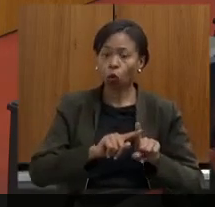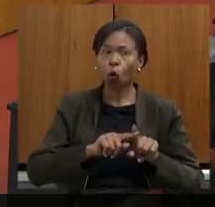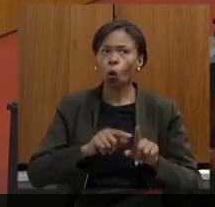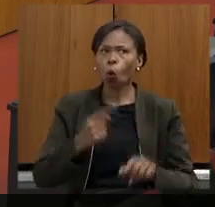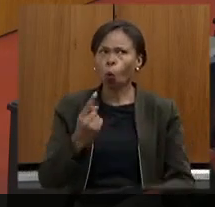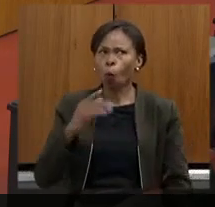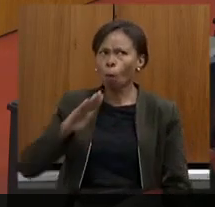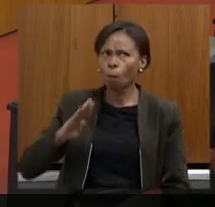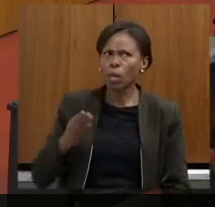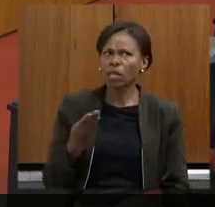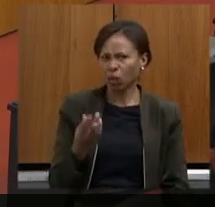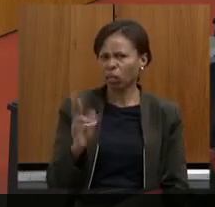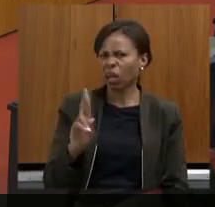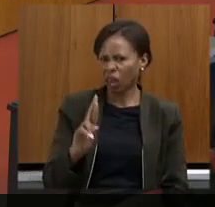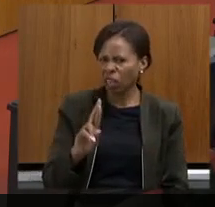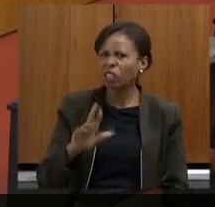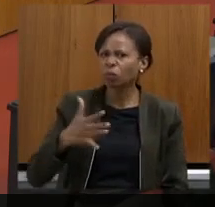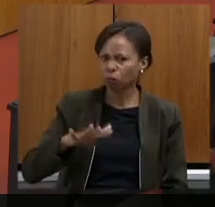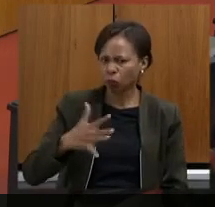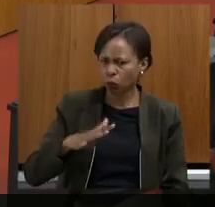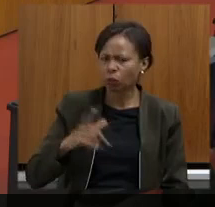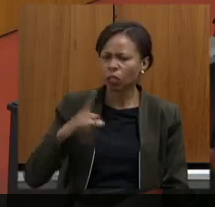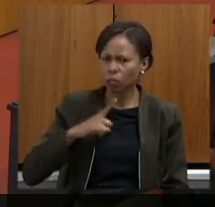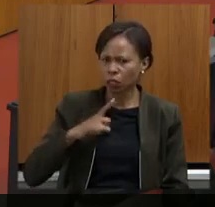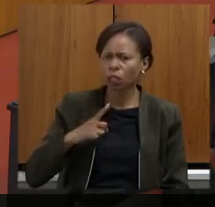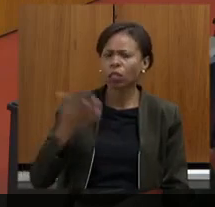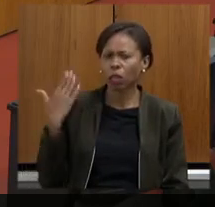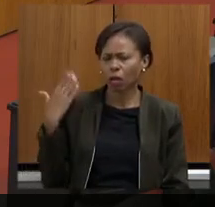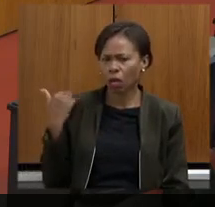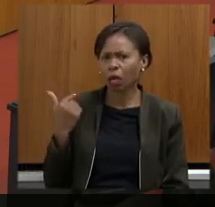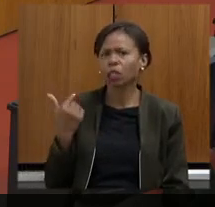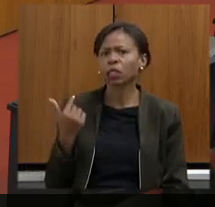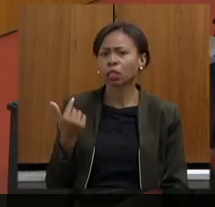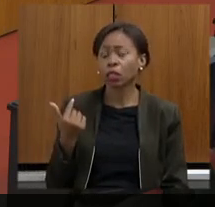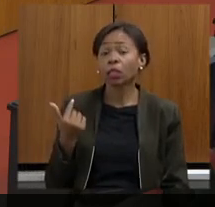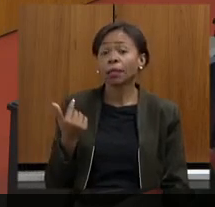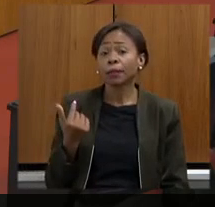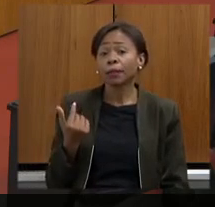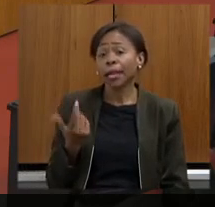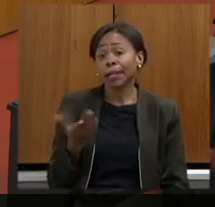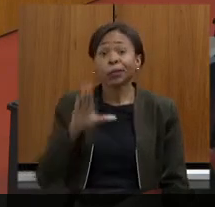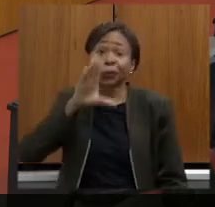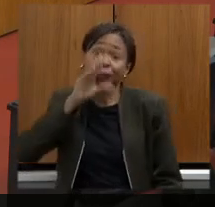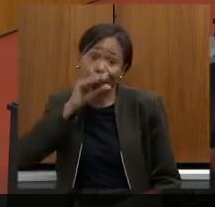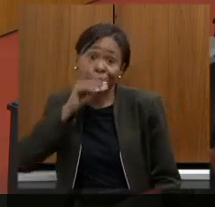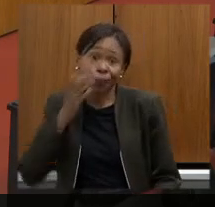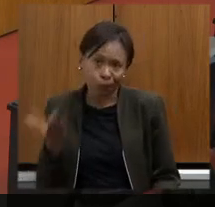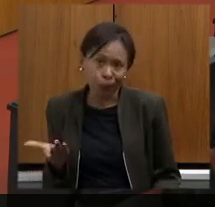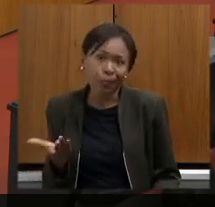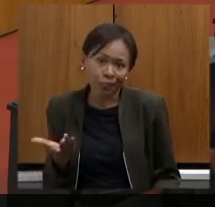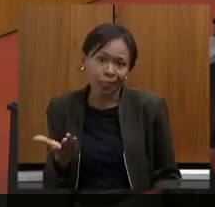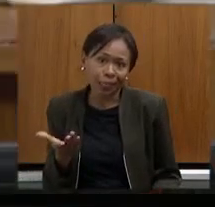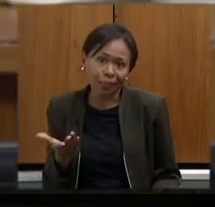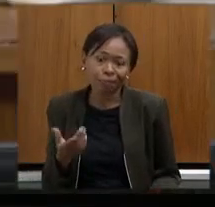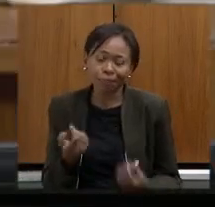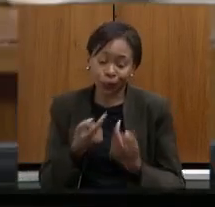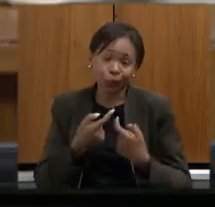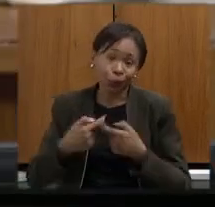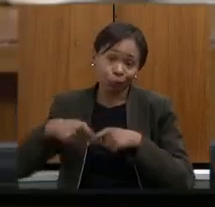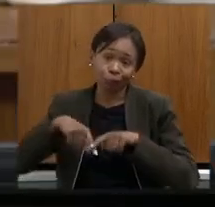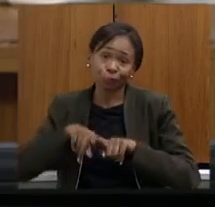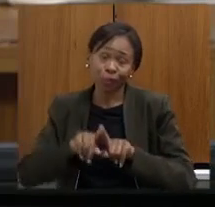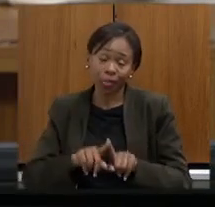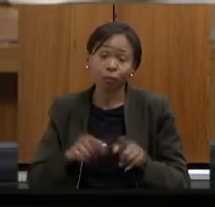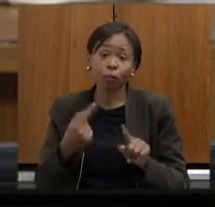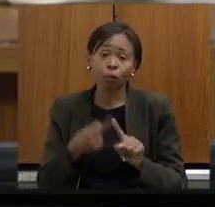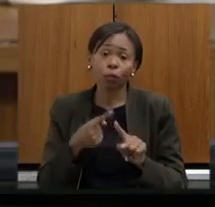um bilhão de reais pouco mais de 1 bilhão de reais é que haviam sido retirados dos Servidores né porque os servidores